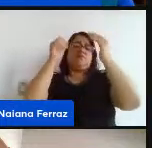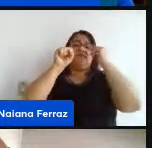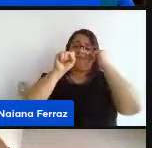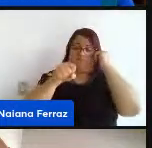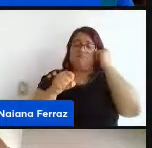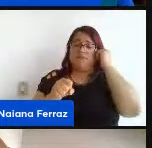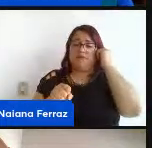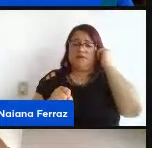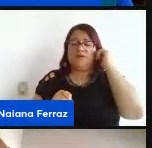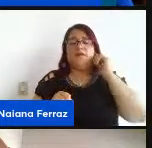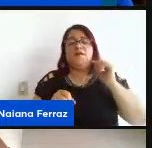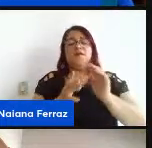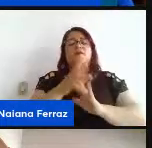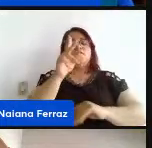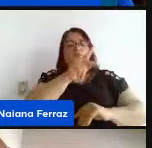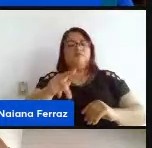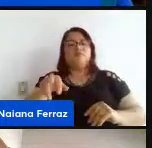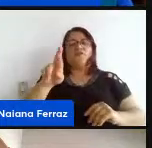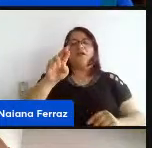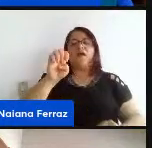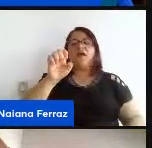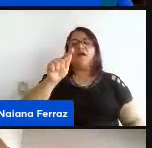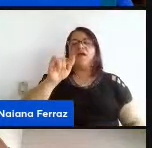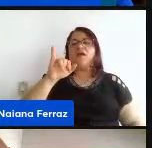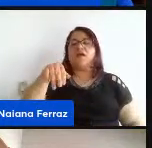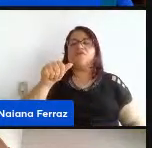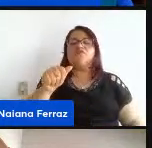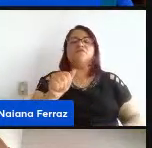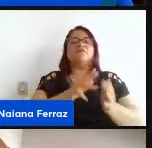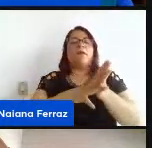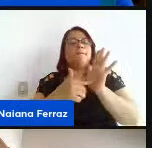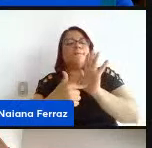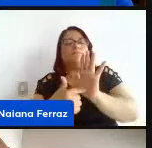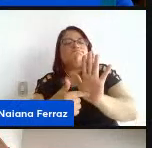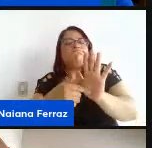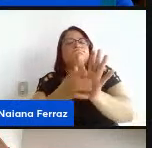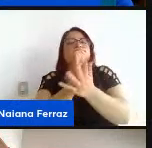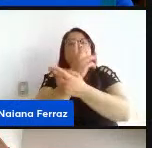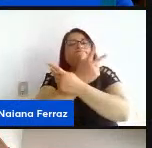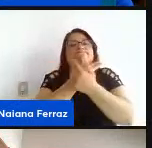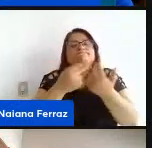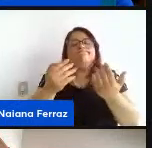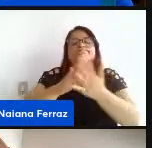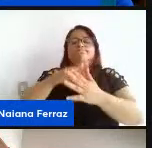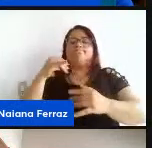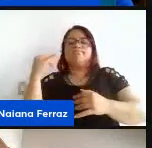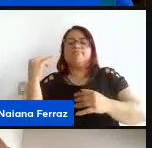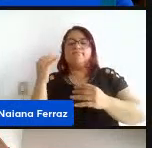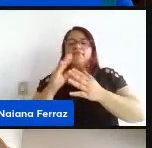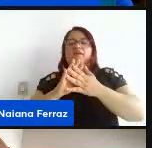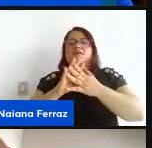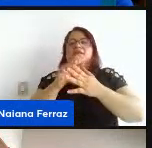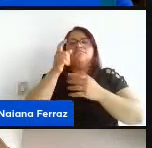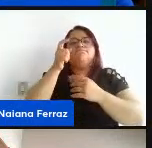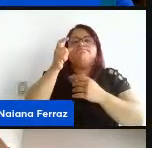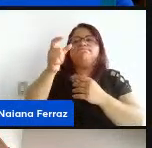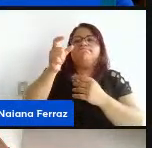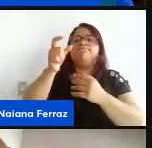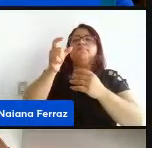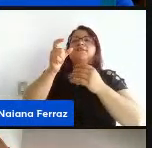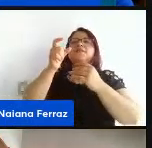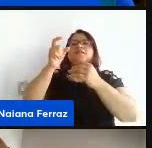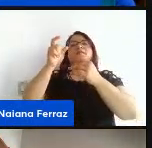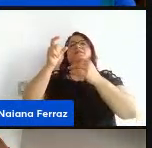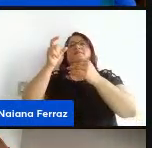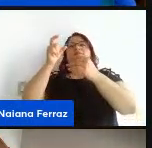traz alguns aspectos interessantes da psicologia envolvida na decodificação de sinais gráficos,